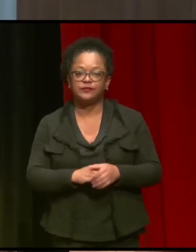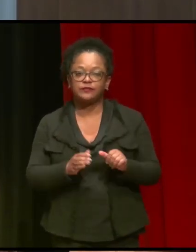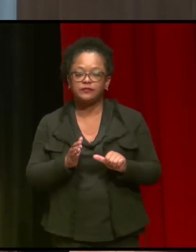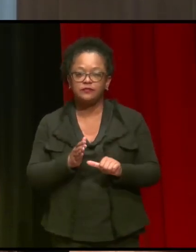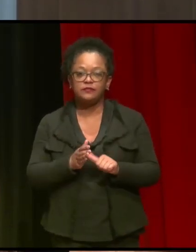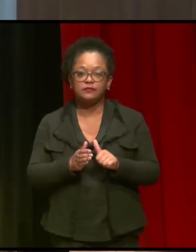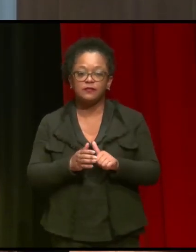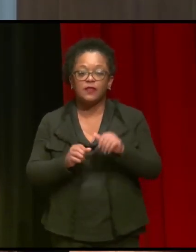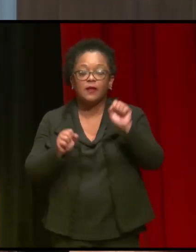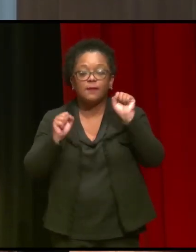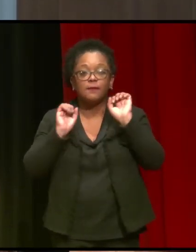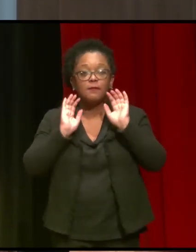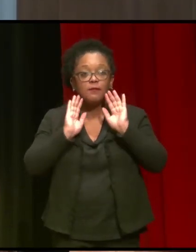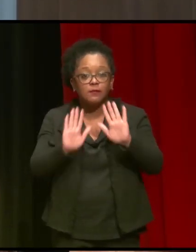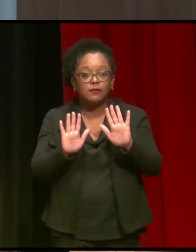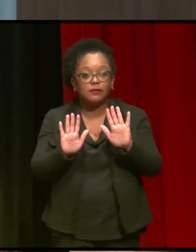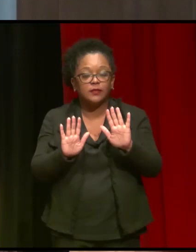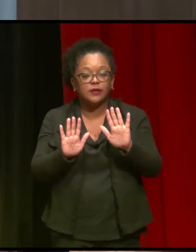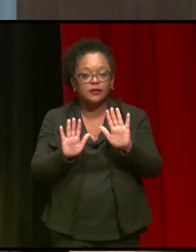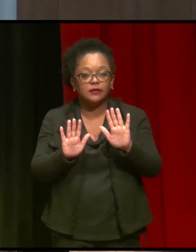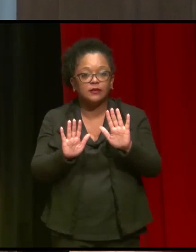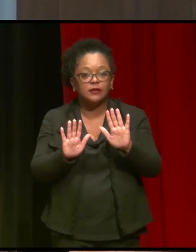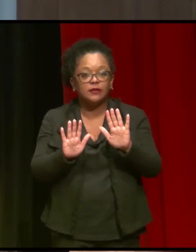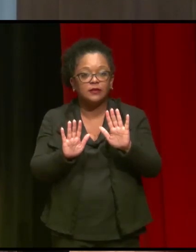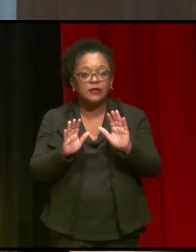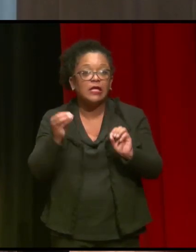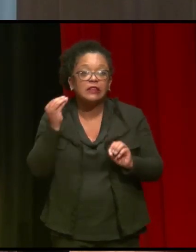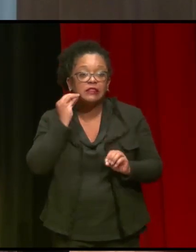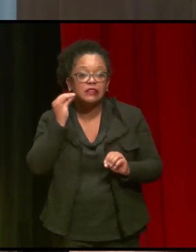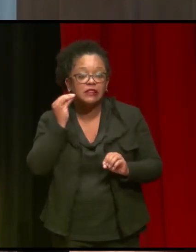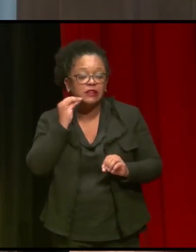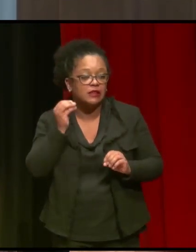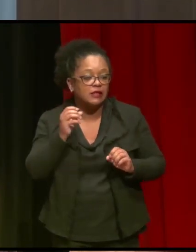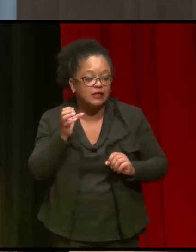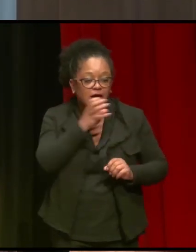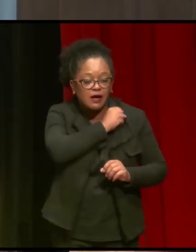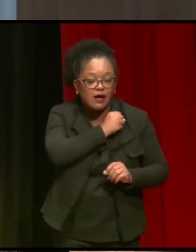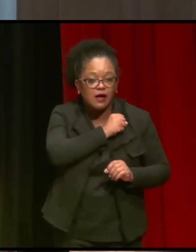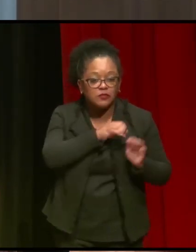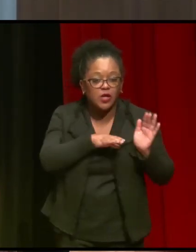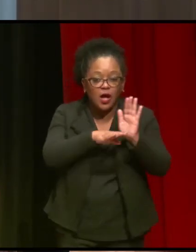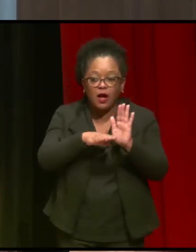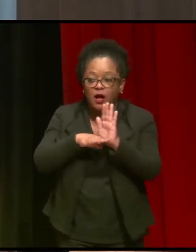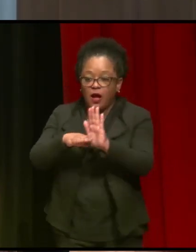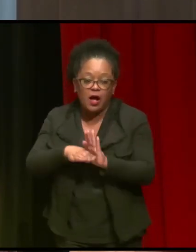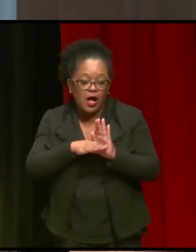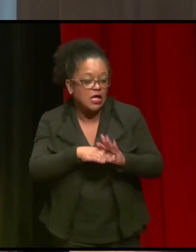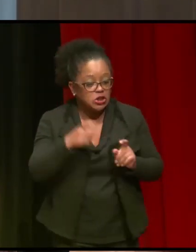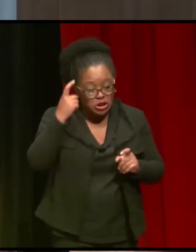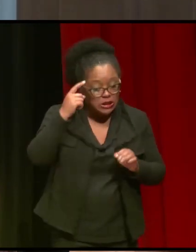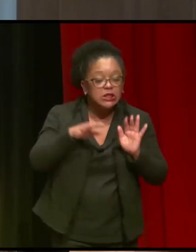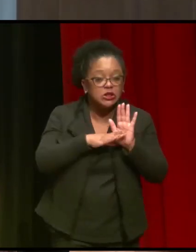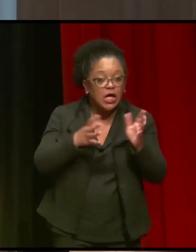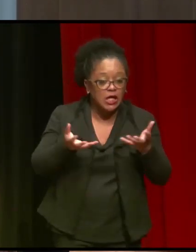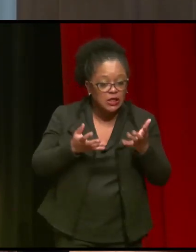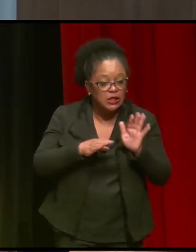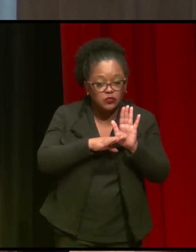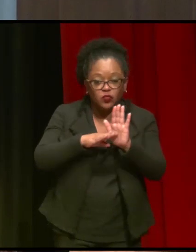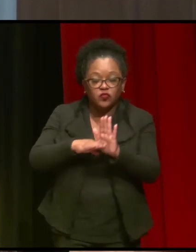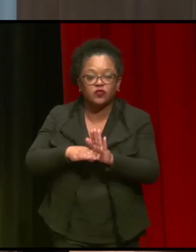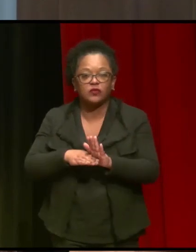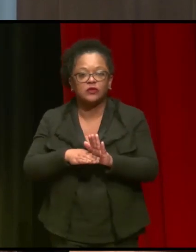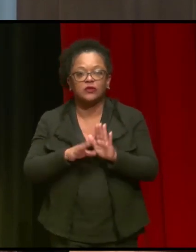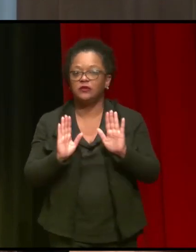ali, ó, pare. Não tente de imediato fazer algo pela pessoa. Não assuma que ela precisa de ajuda ou que você sabe exatamente o